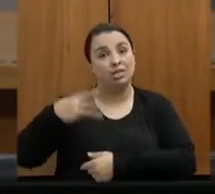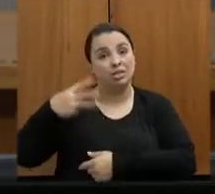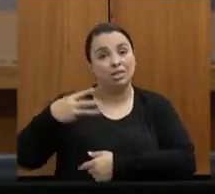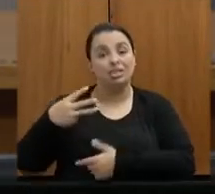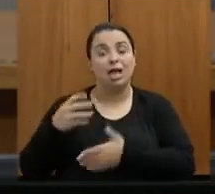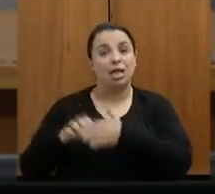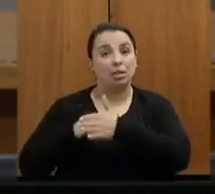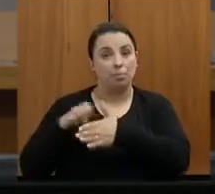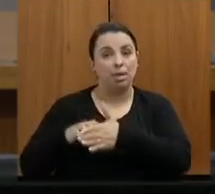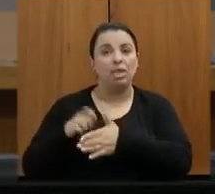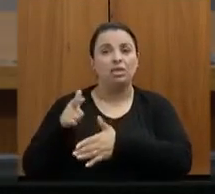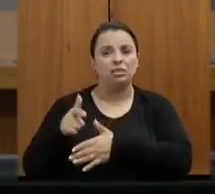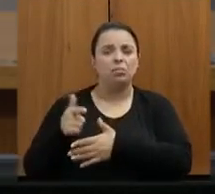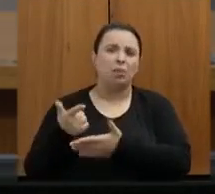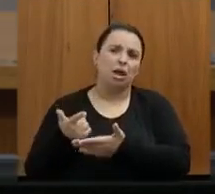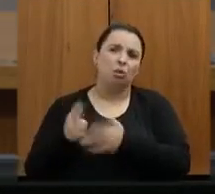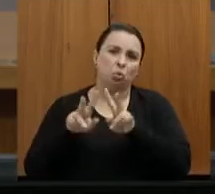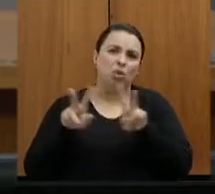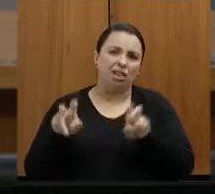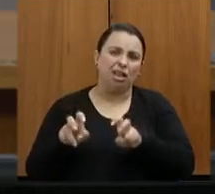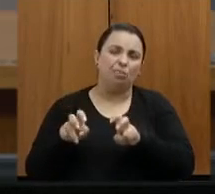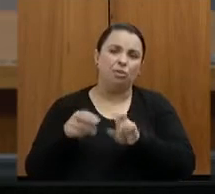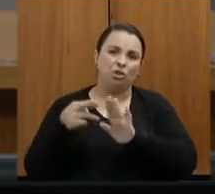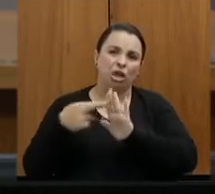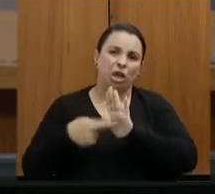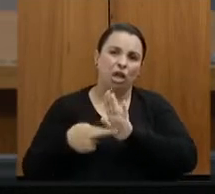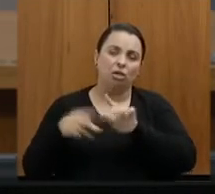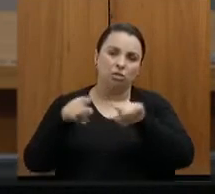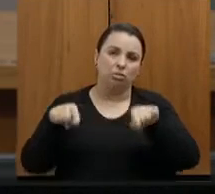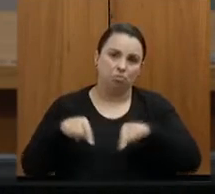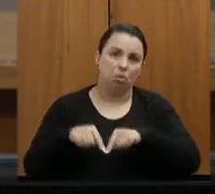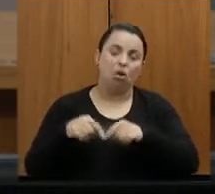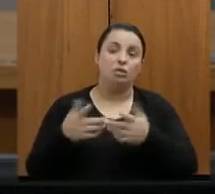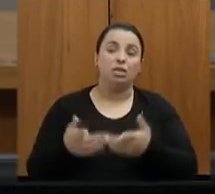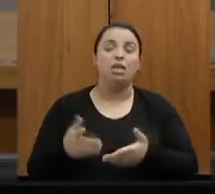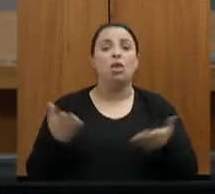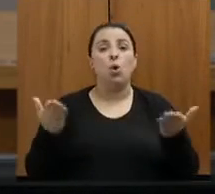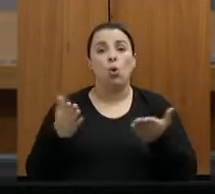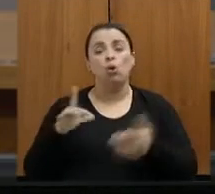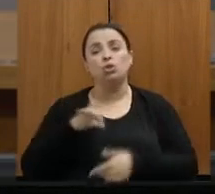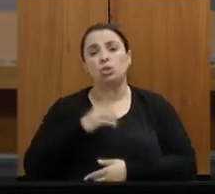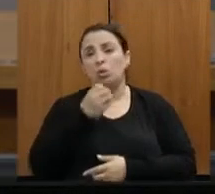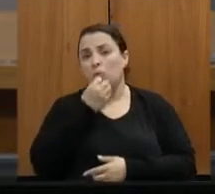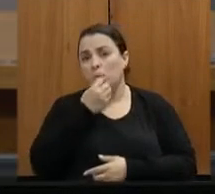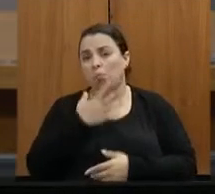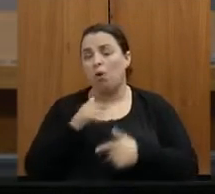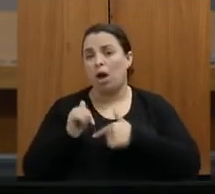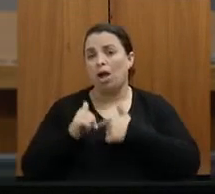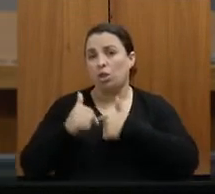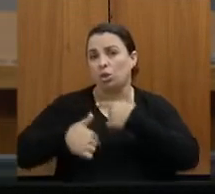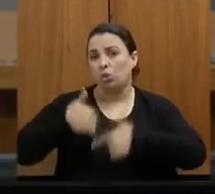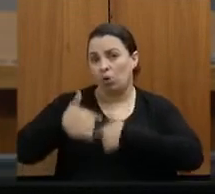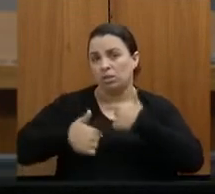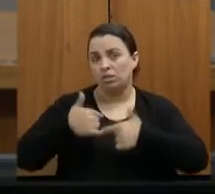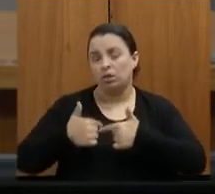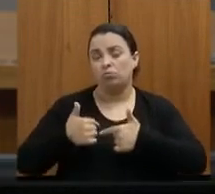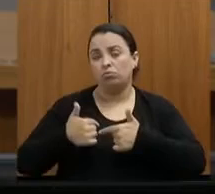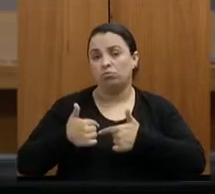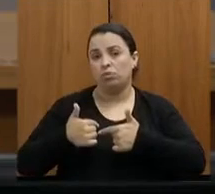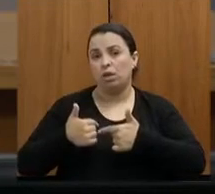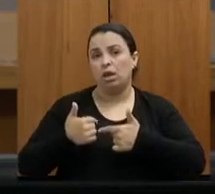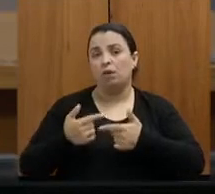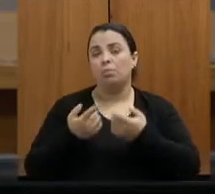para fazer a regularização. Então, hoje nós temos um bom universo de atuação junto a esses municípios.